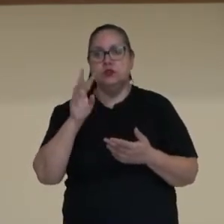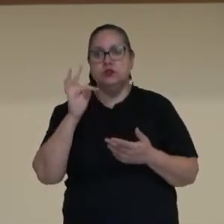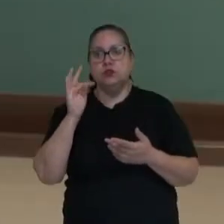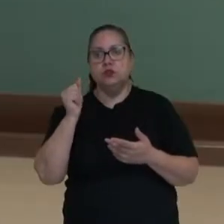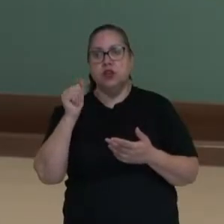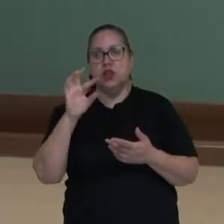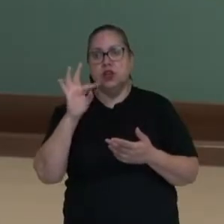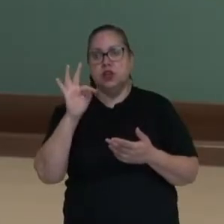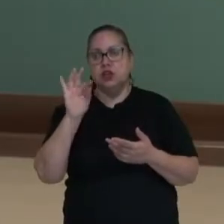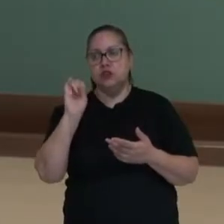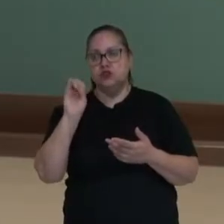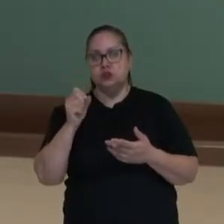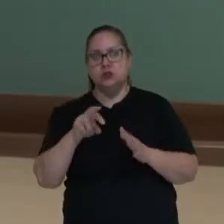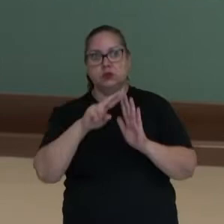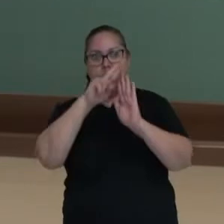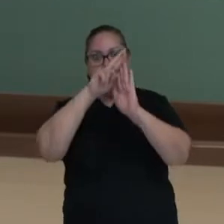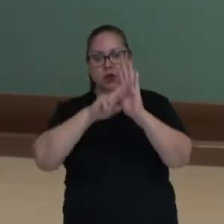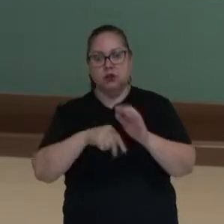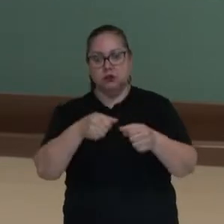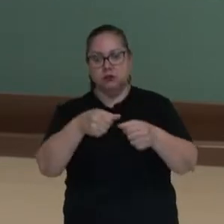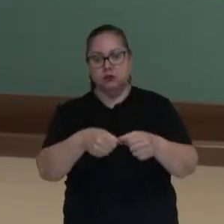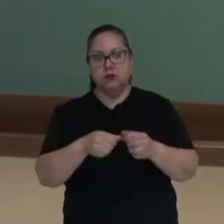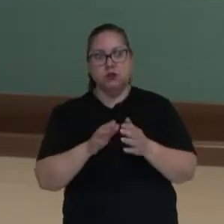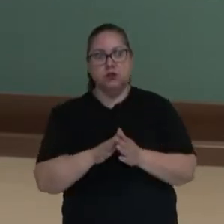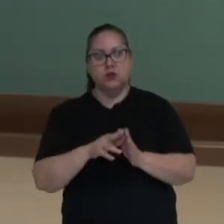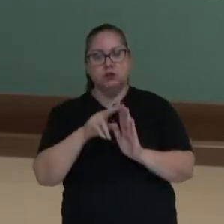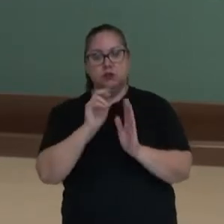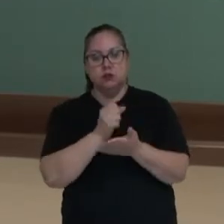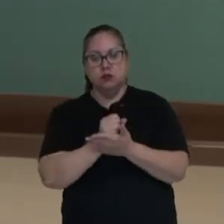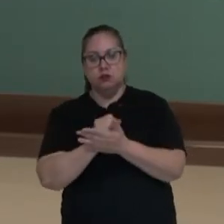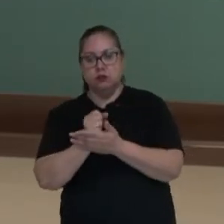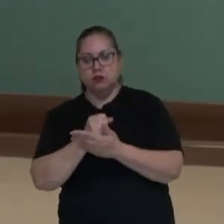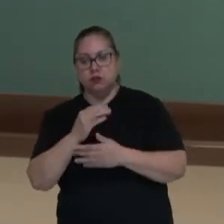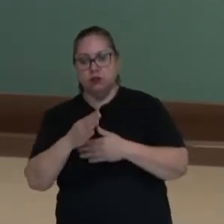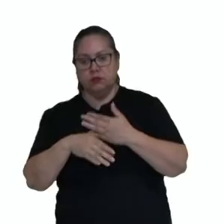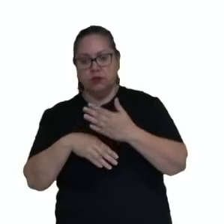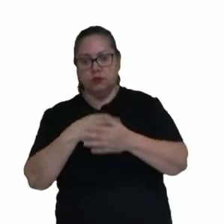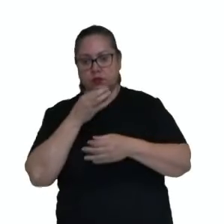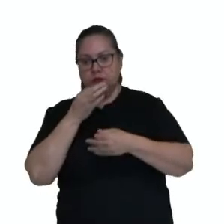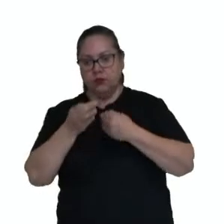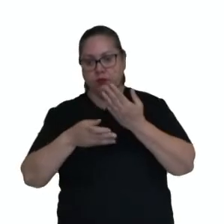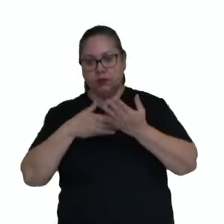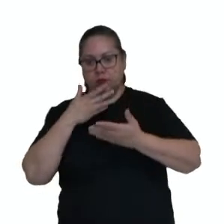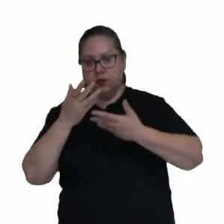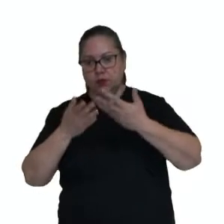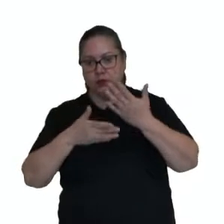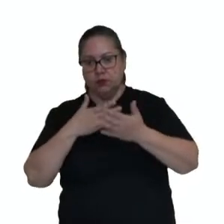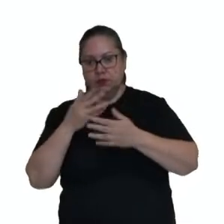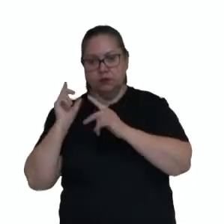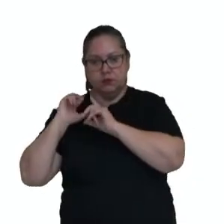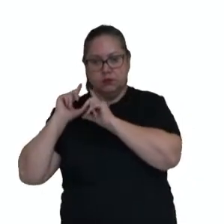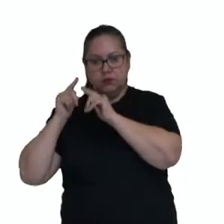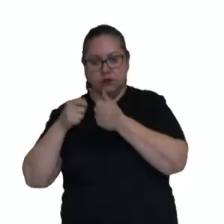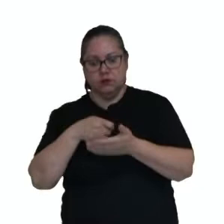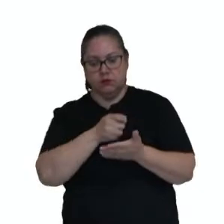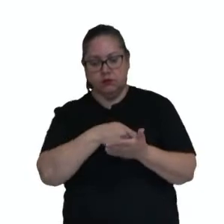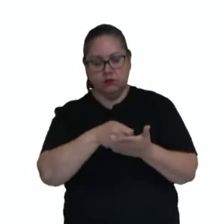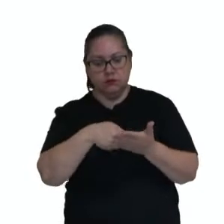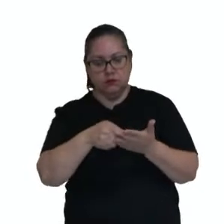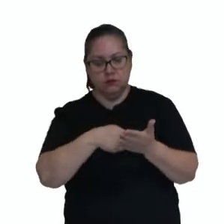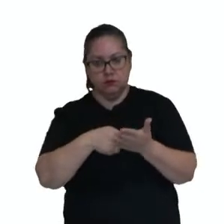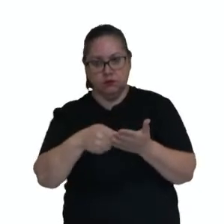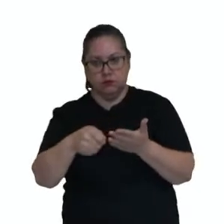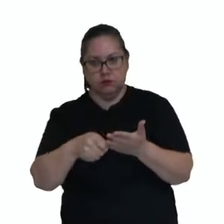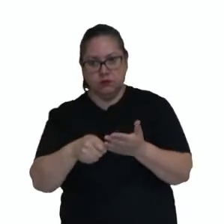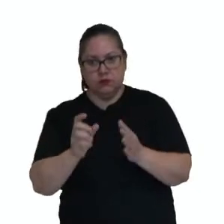Ela possuía regras fixas. Estas governavam o processo de debate, seguindo a tradição escrita de autoridade